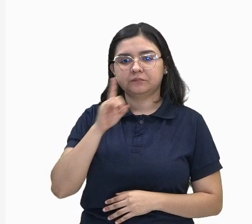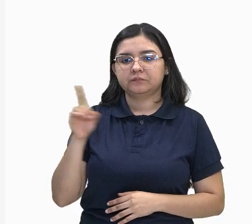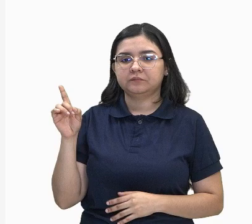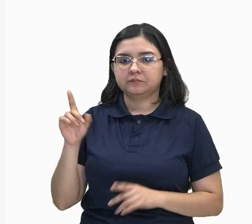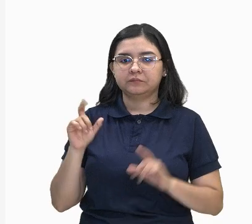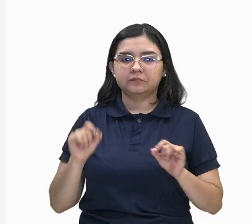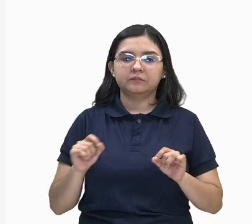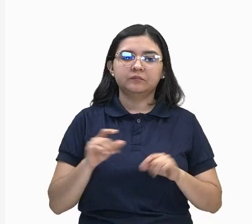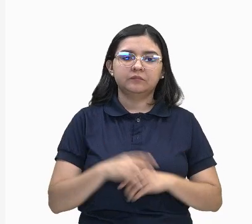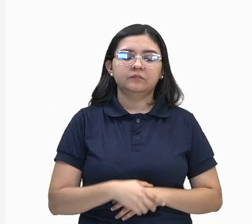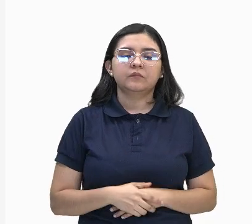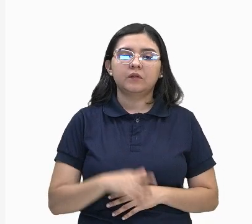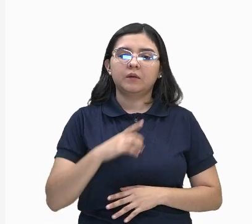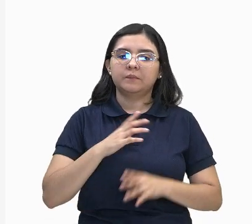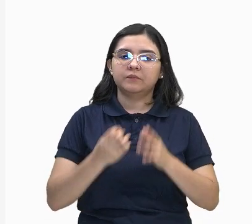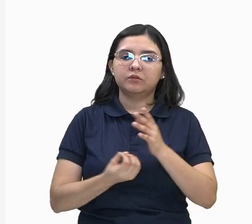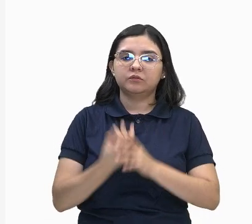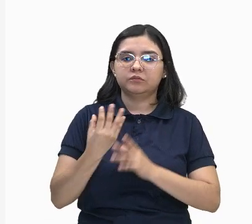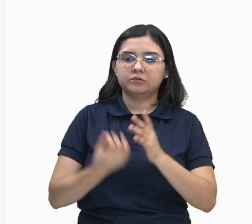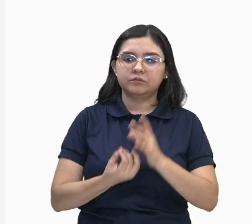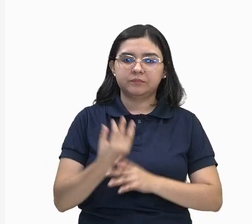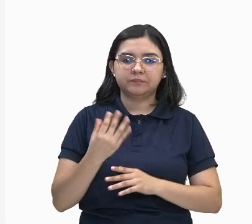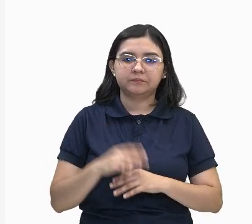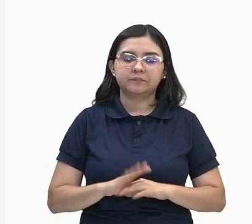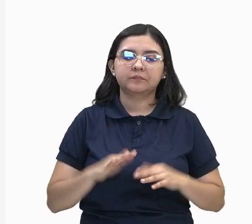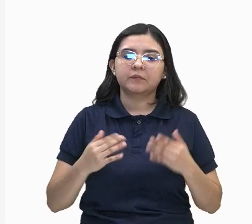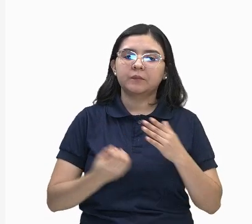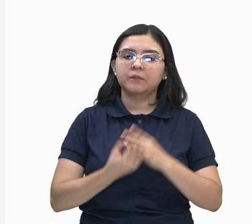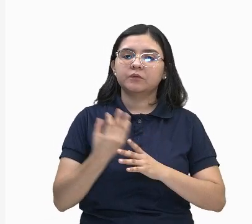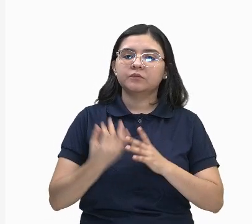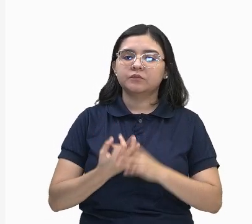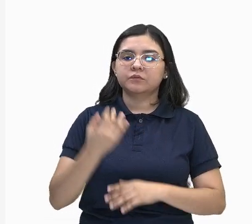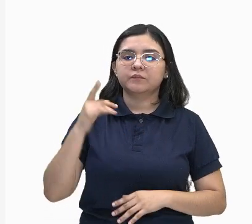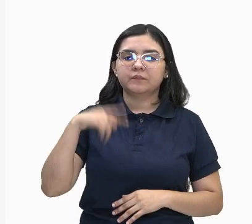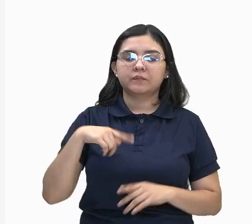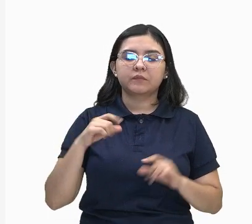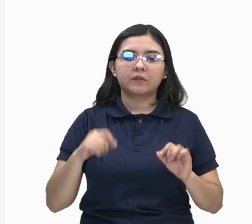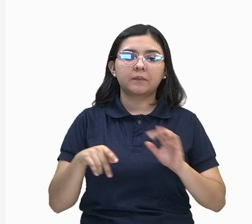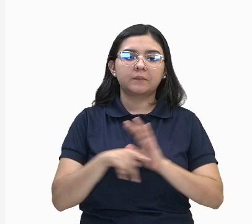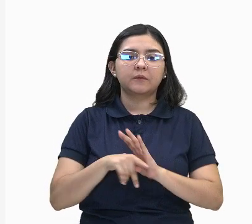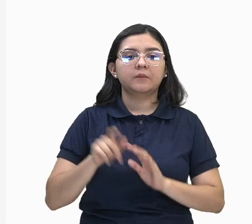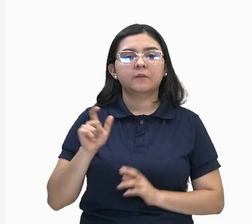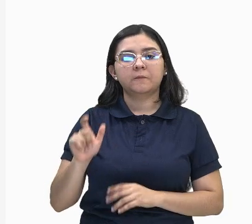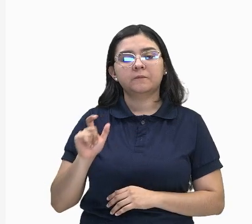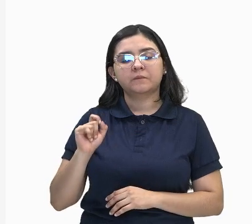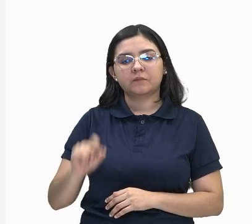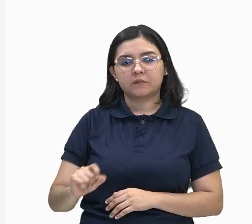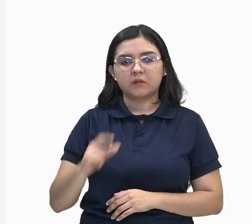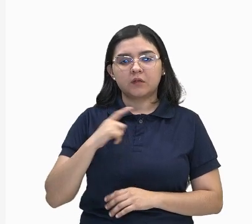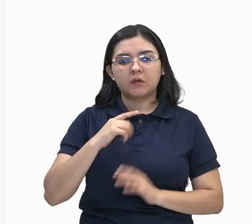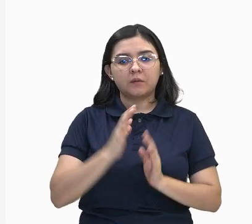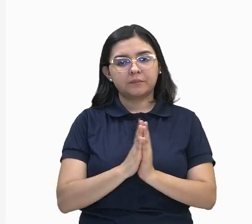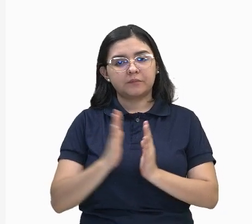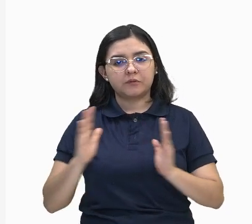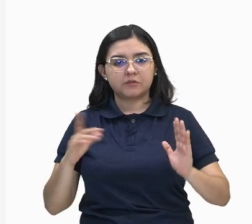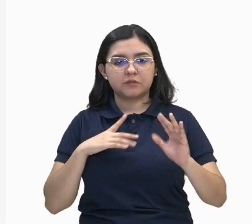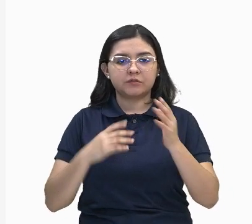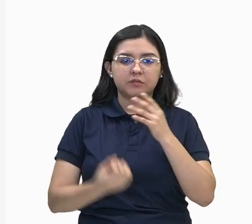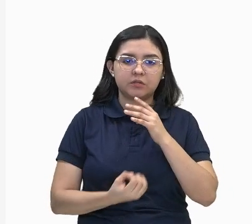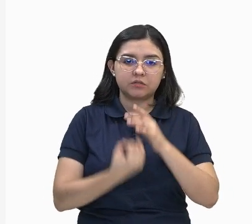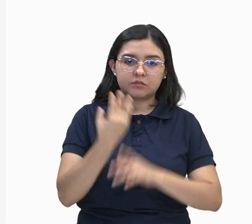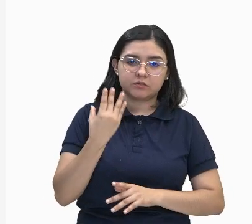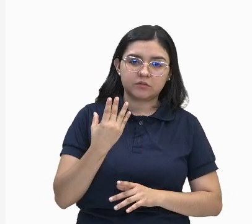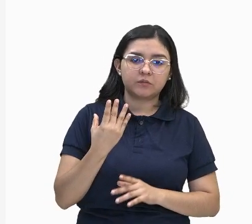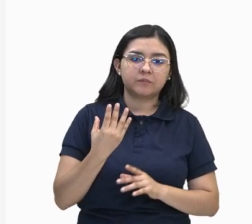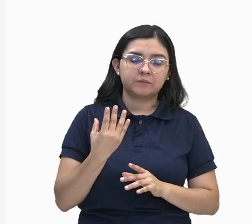que é estudado pela sociologia. Produção, em português, refere-se ao processo de criação